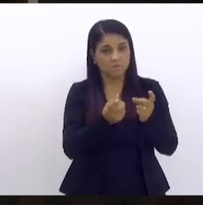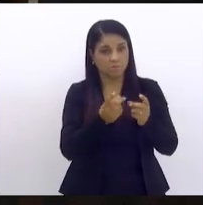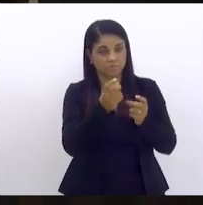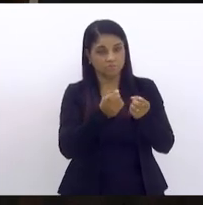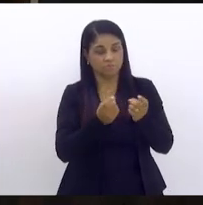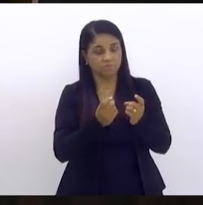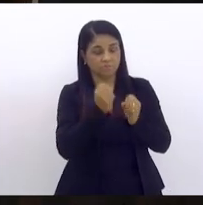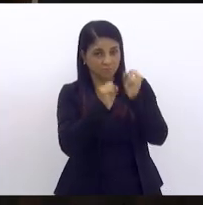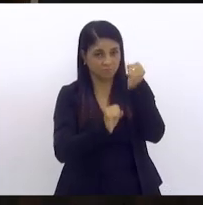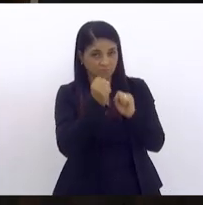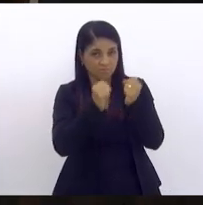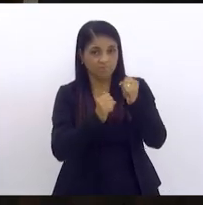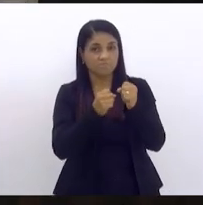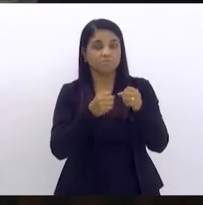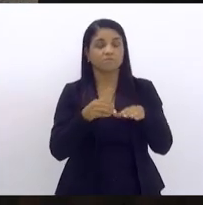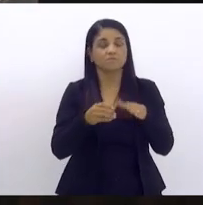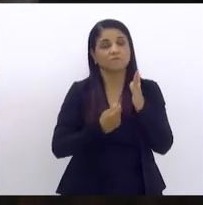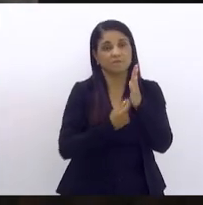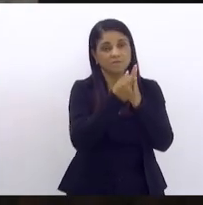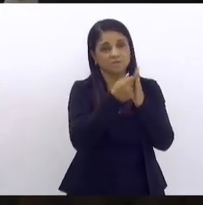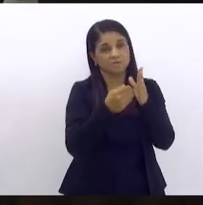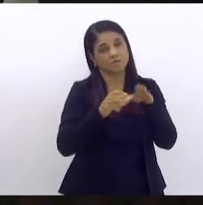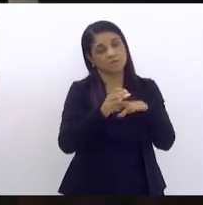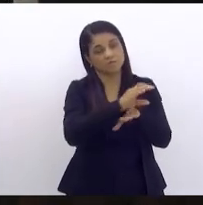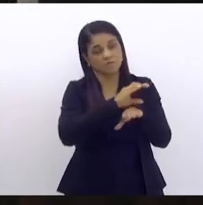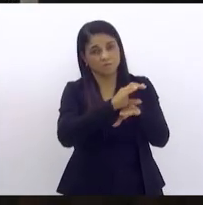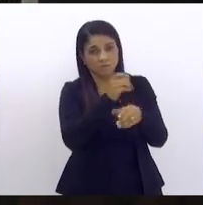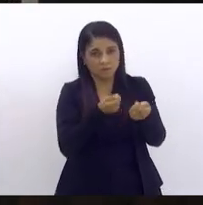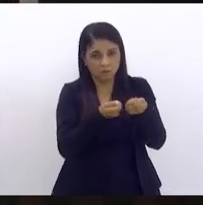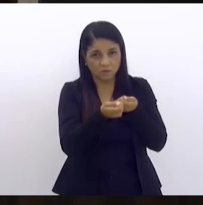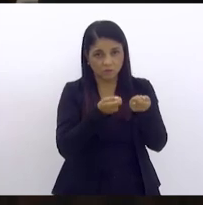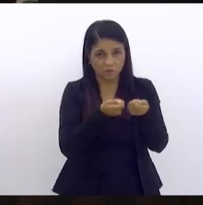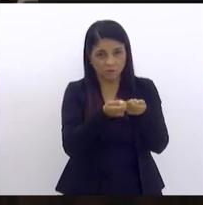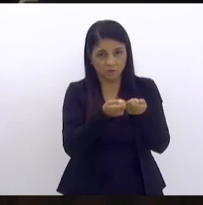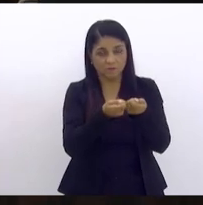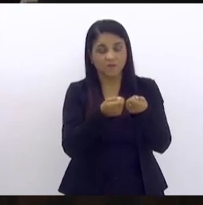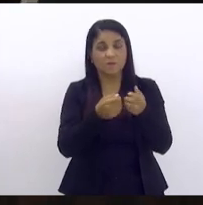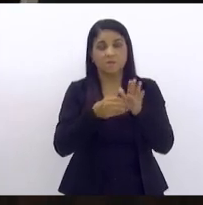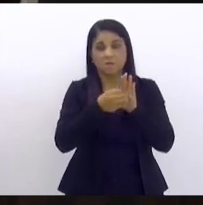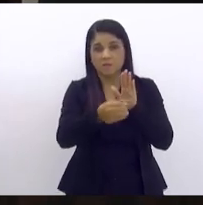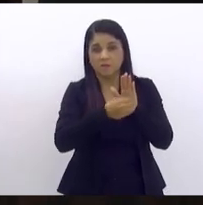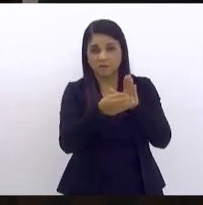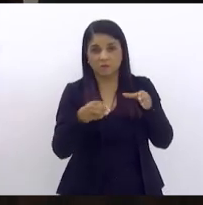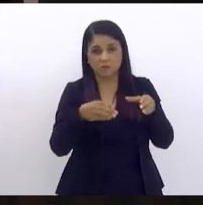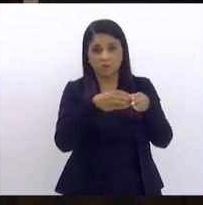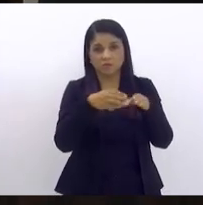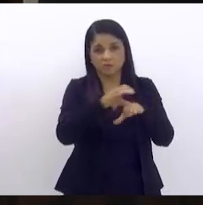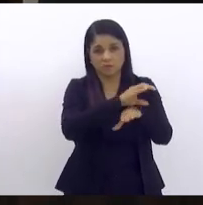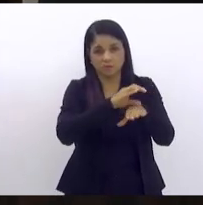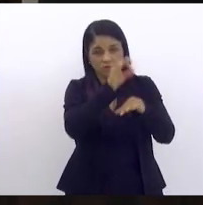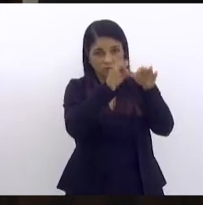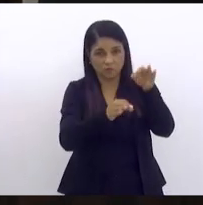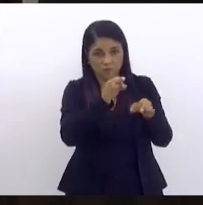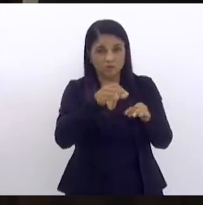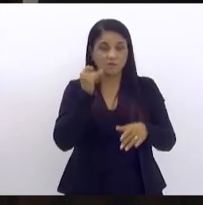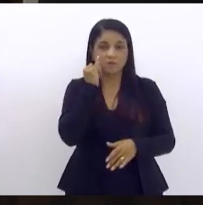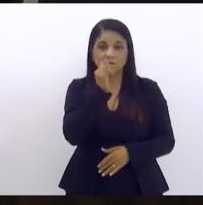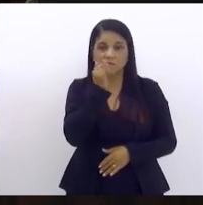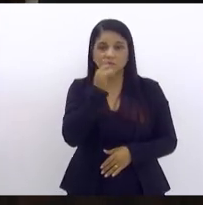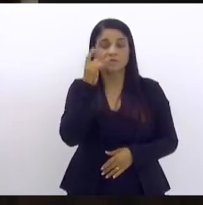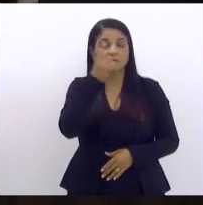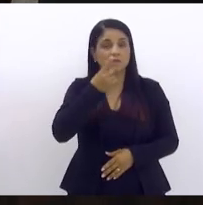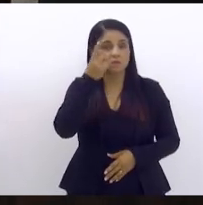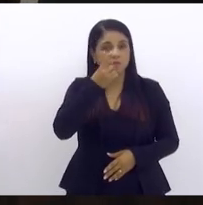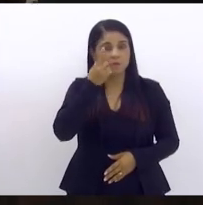de Orçamento, Finanças, Fiscalização Financeira e Controle. Para emitir parecer pela Comissão de Constituição e Justiça, deputado